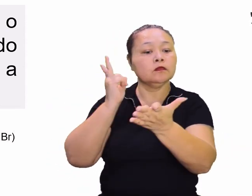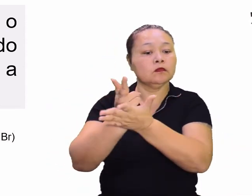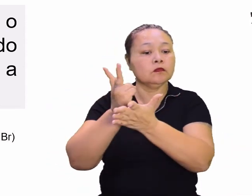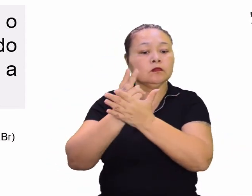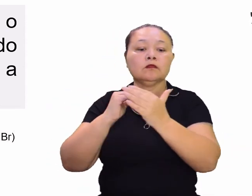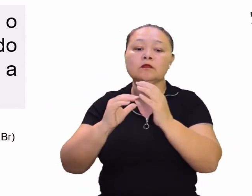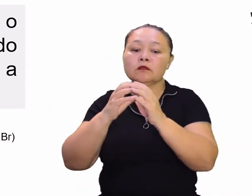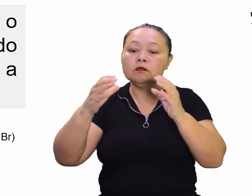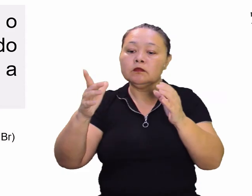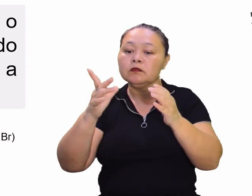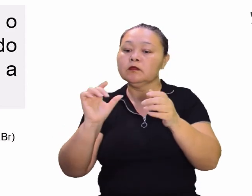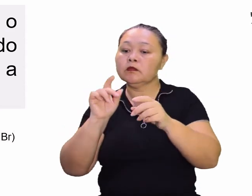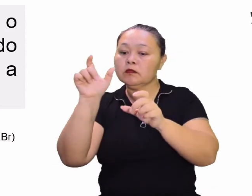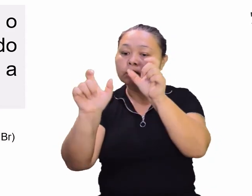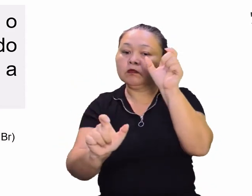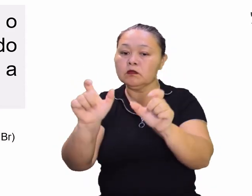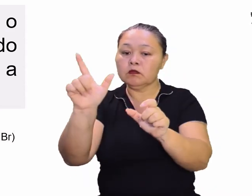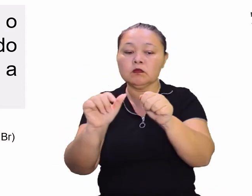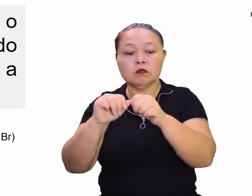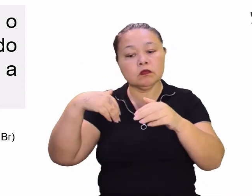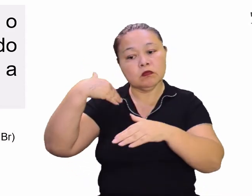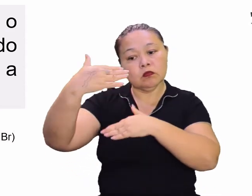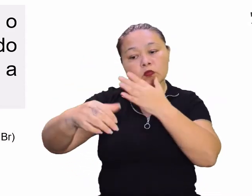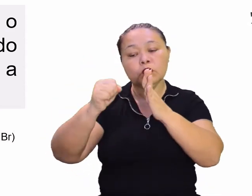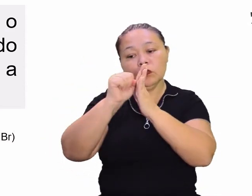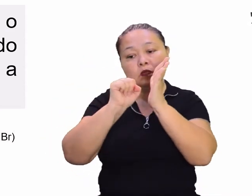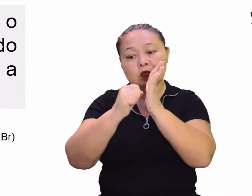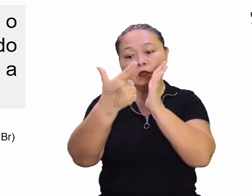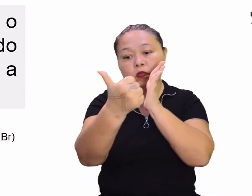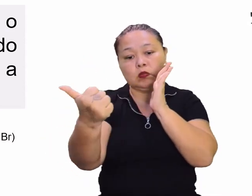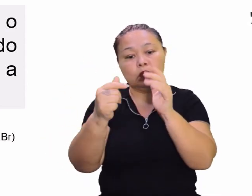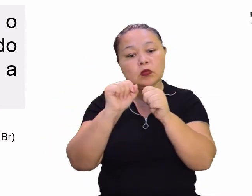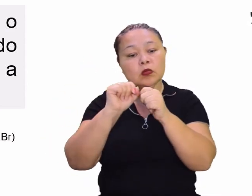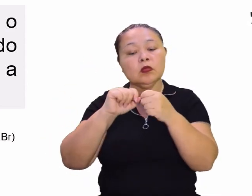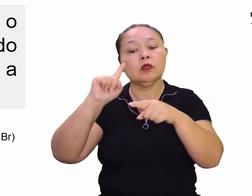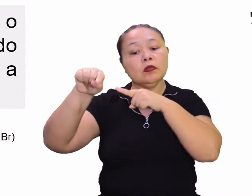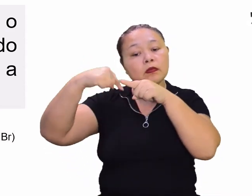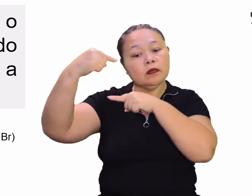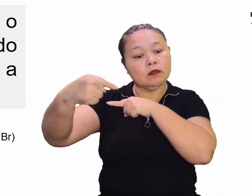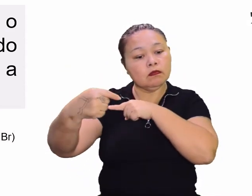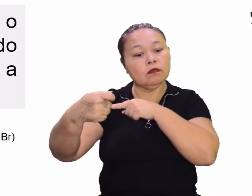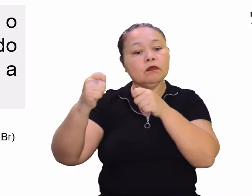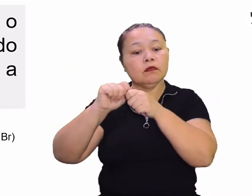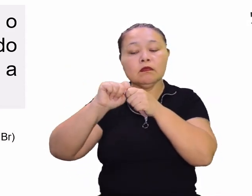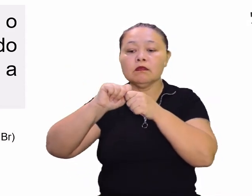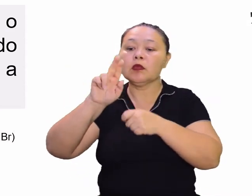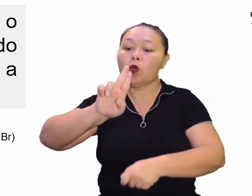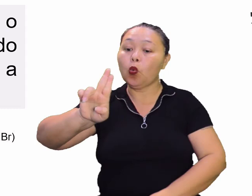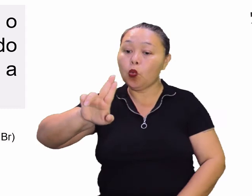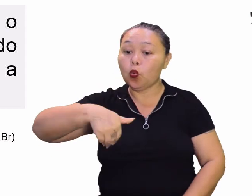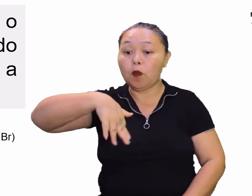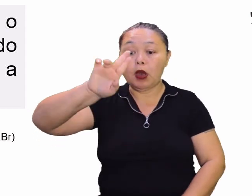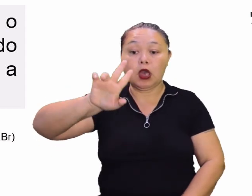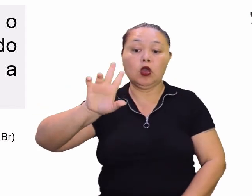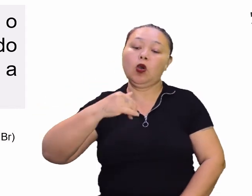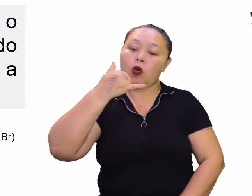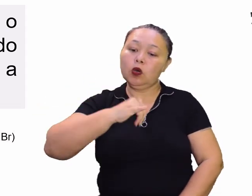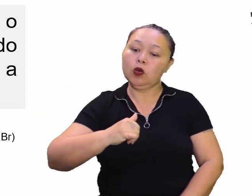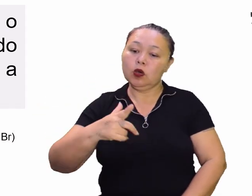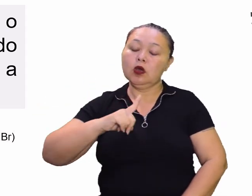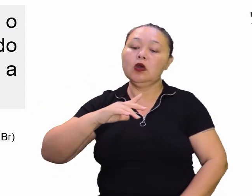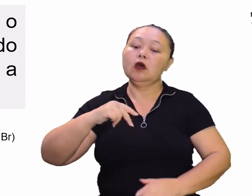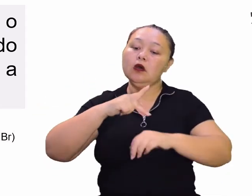maior crescimento demográfico e, ao longo do século XXI, consequentemente, pressionando a demanda energética. Então, os